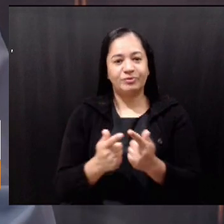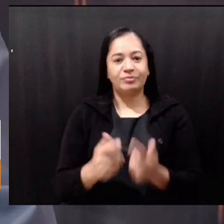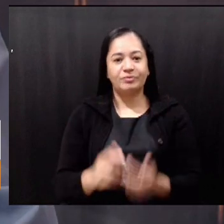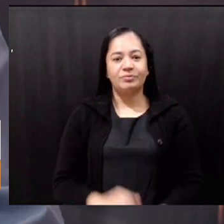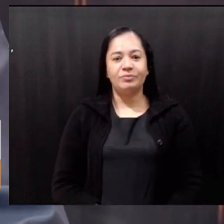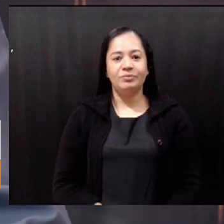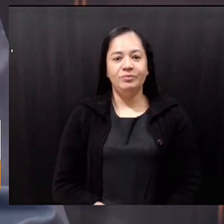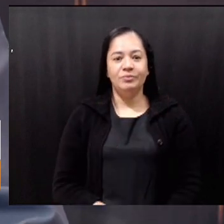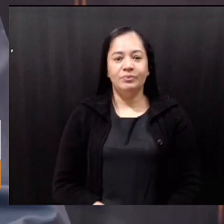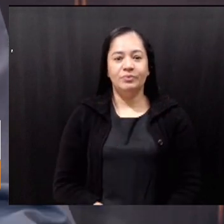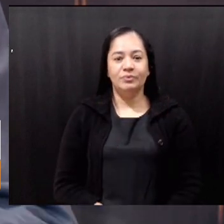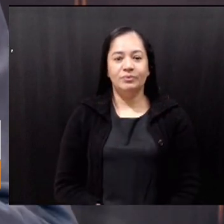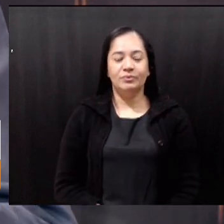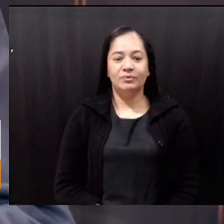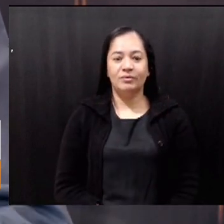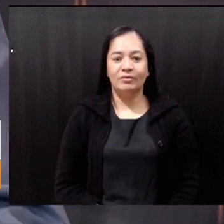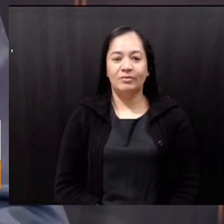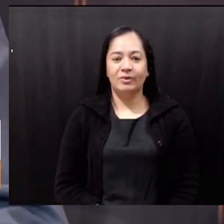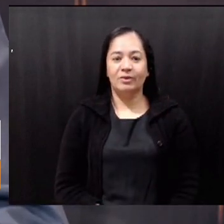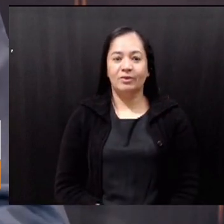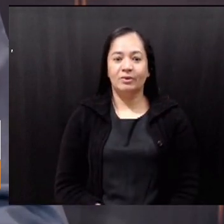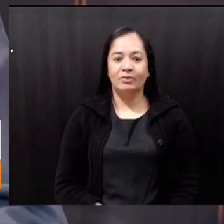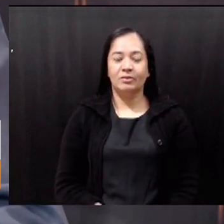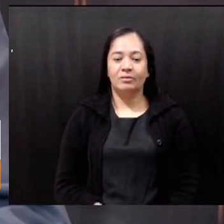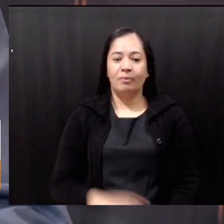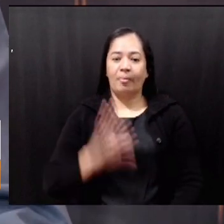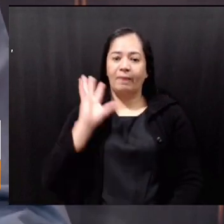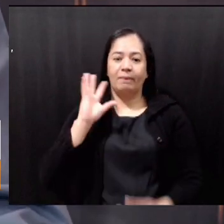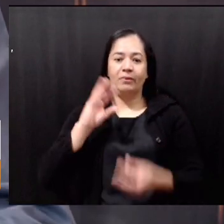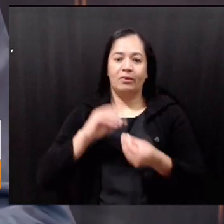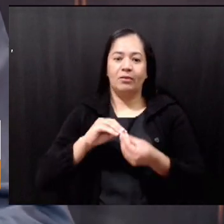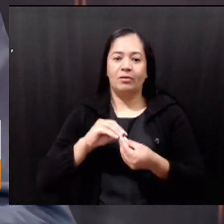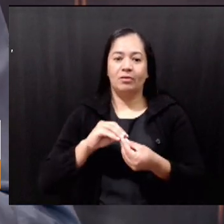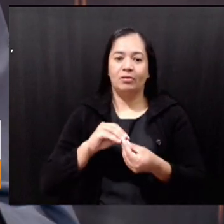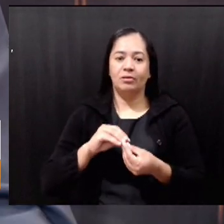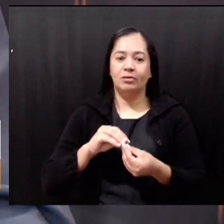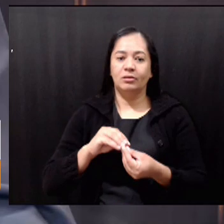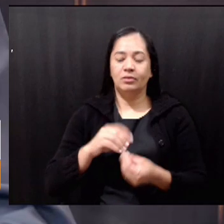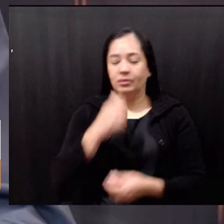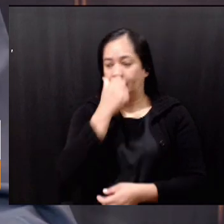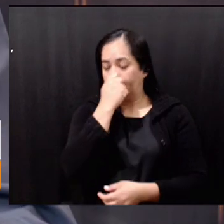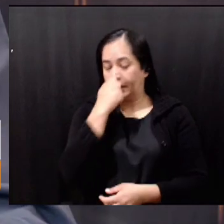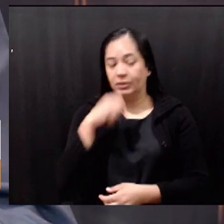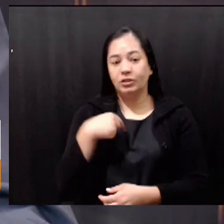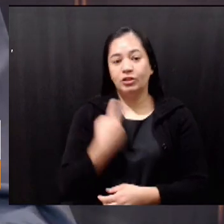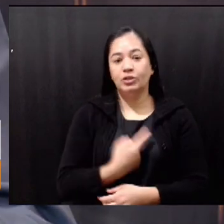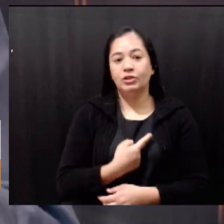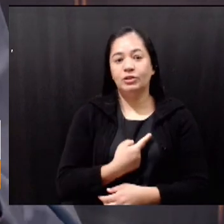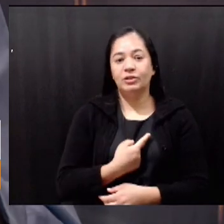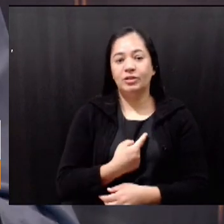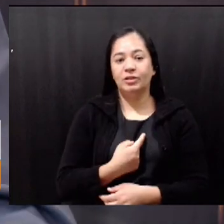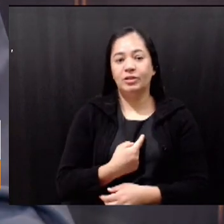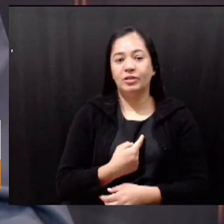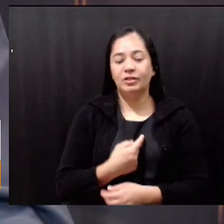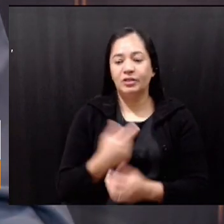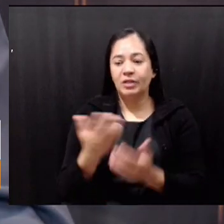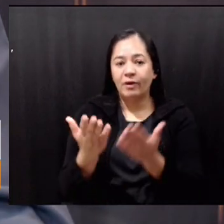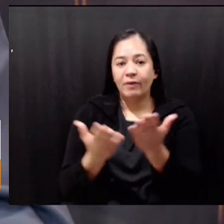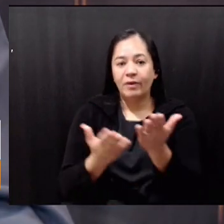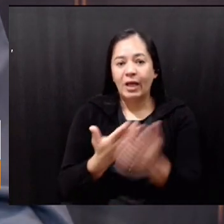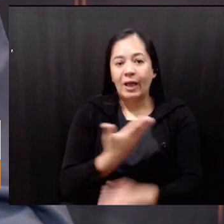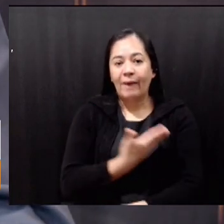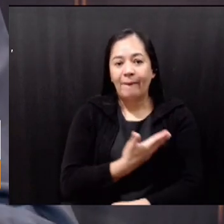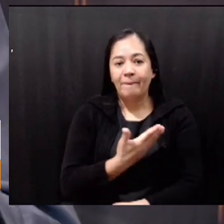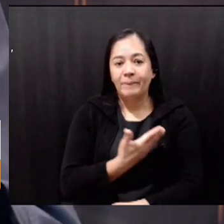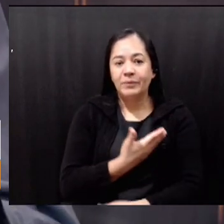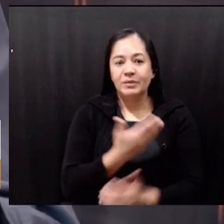Considerações finais. A gente não deve apenas ficar com as amizades de baixa manutenção,